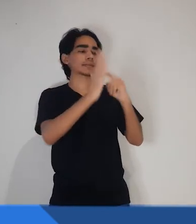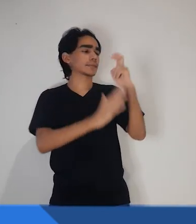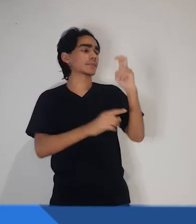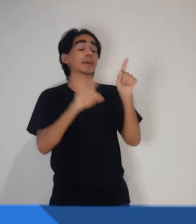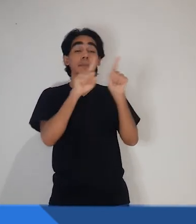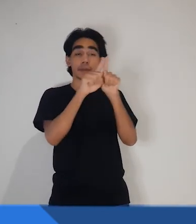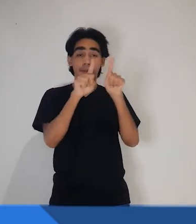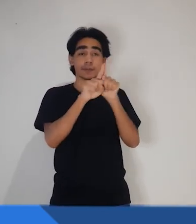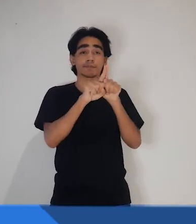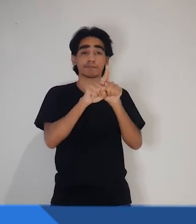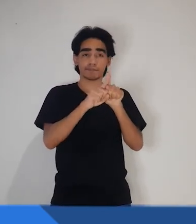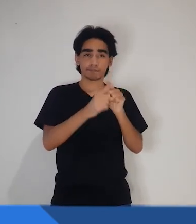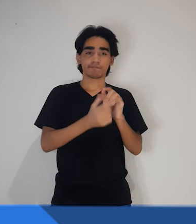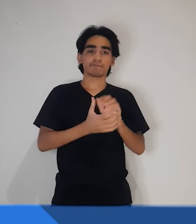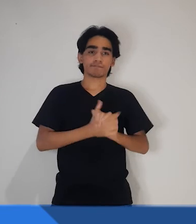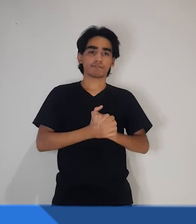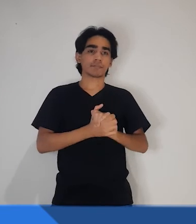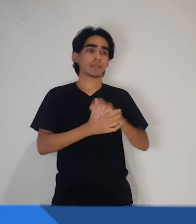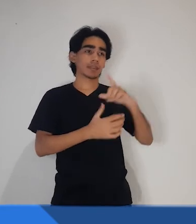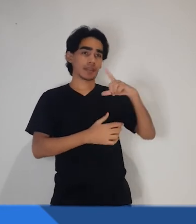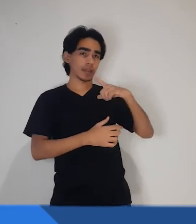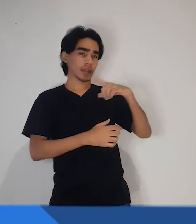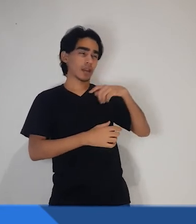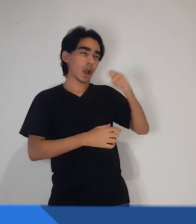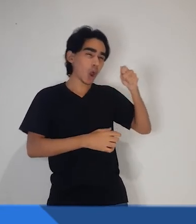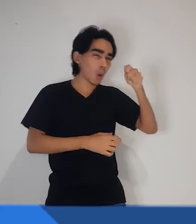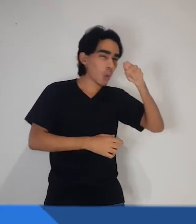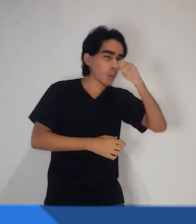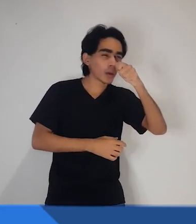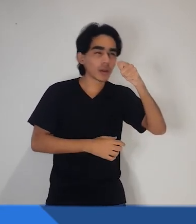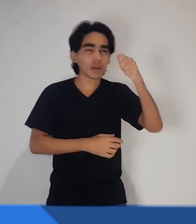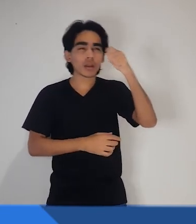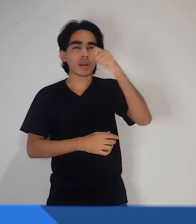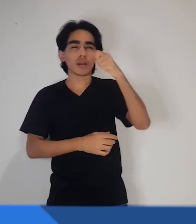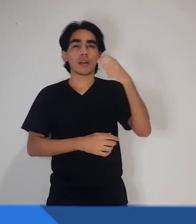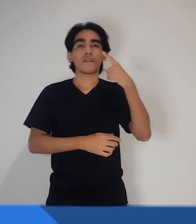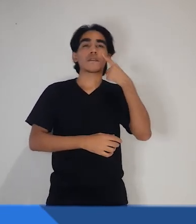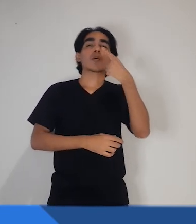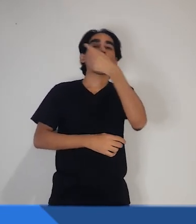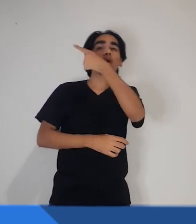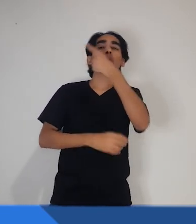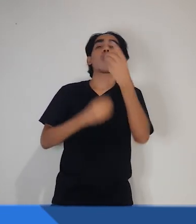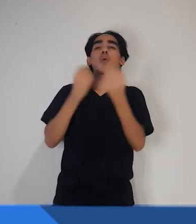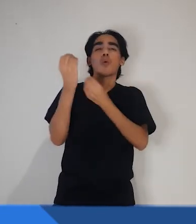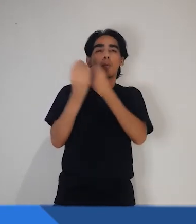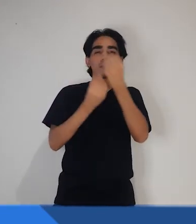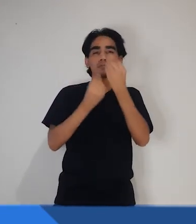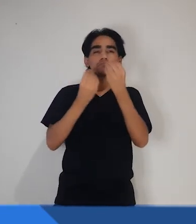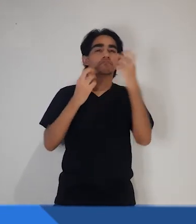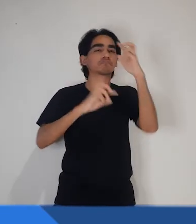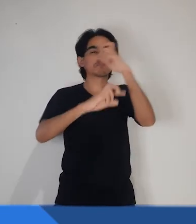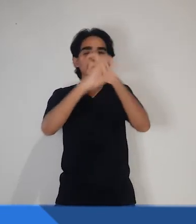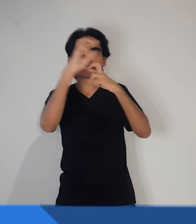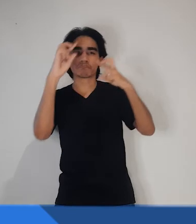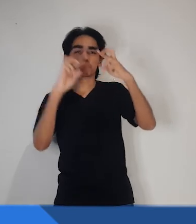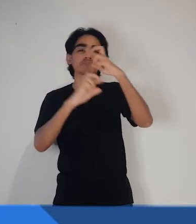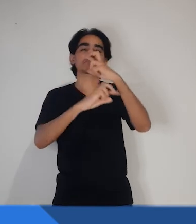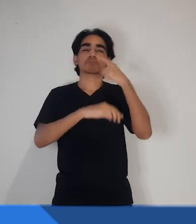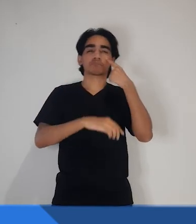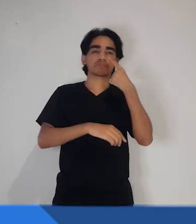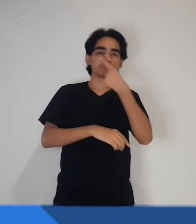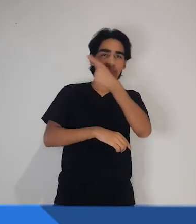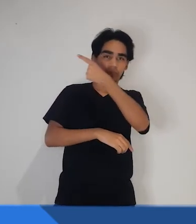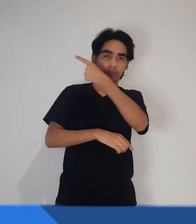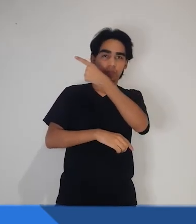para ela também. E a gente clica aqui na lupinha só para poder enxergar. Olha só que interessante. Aonde a